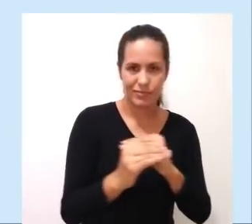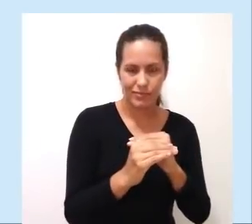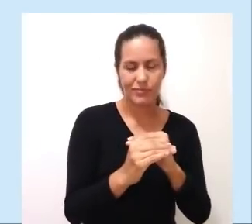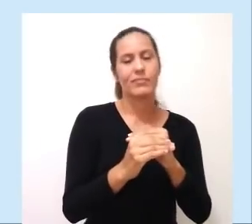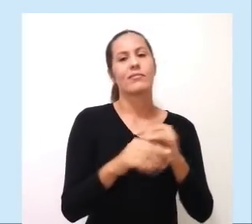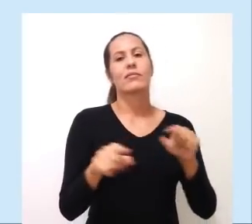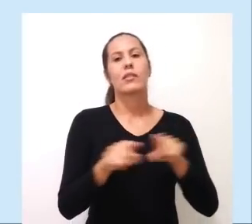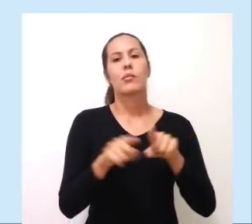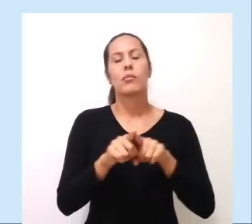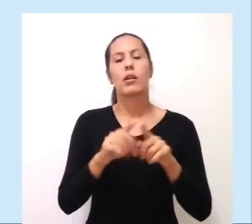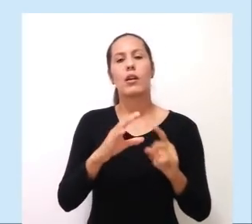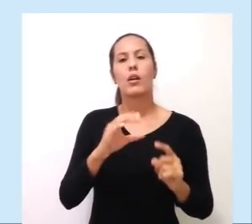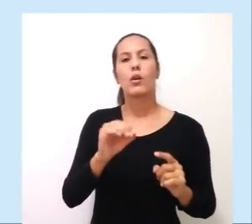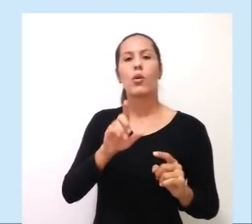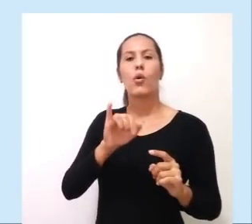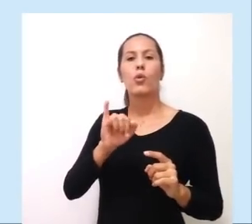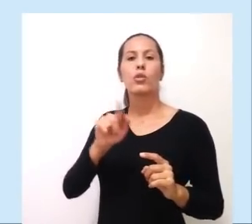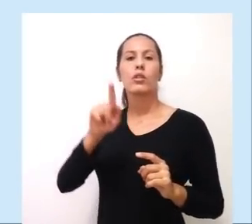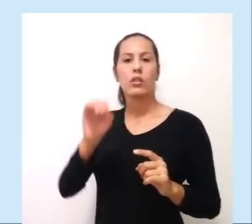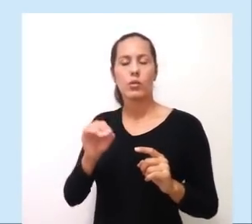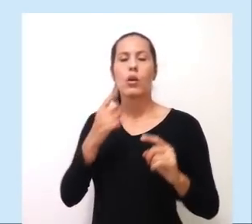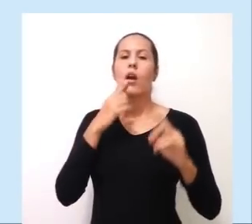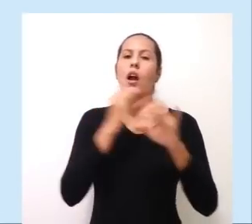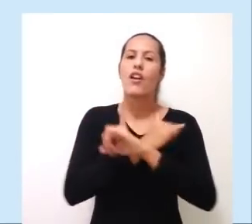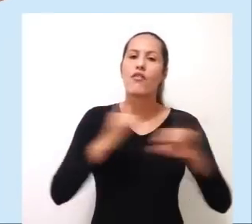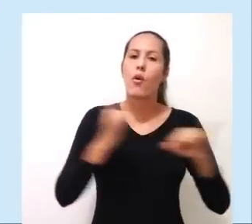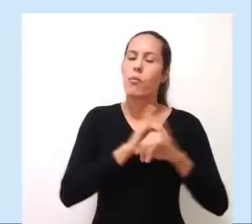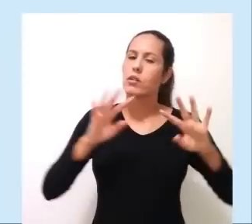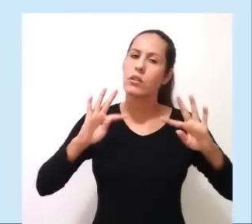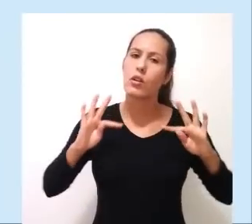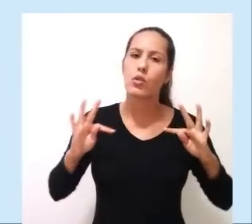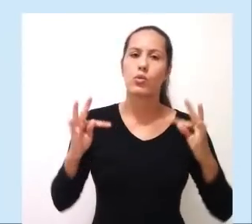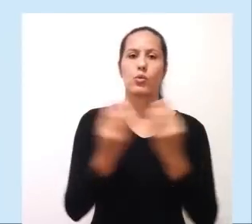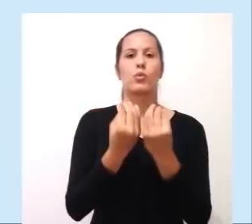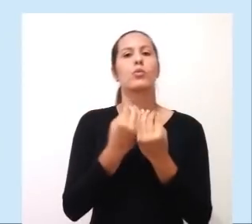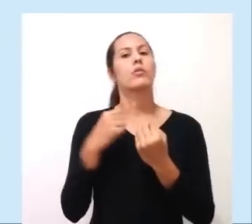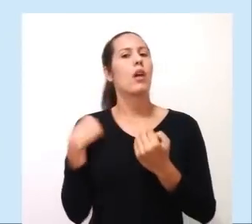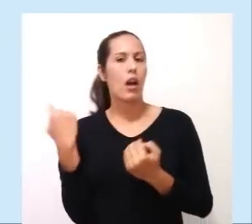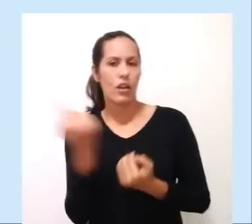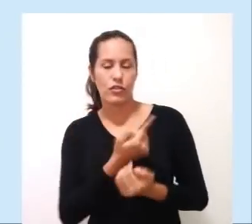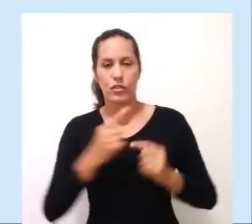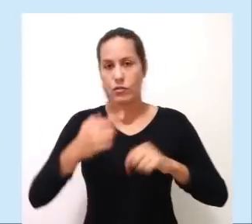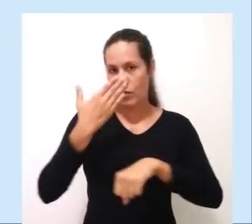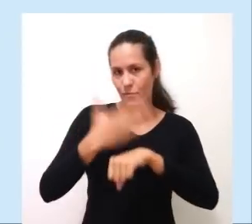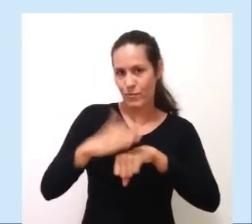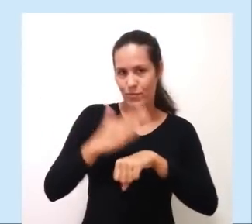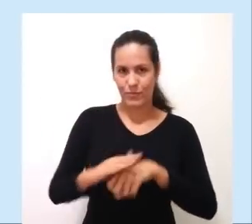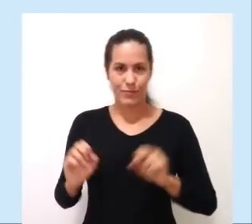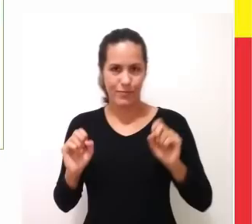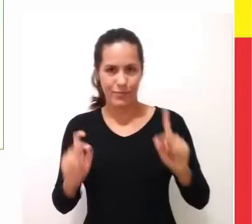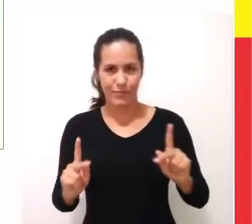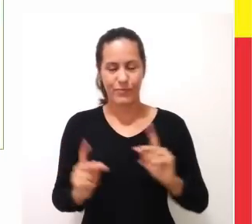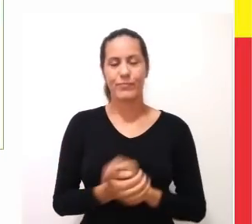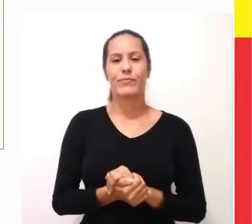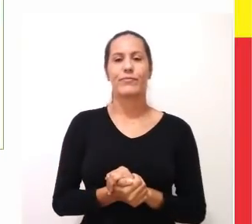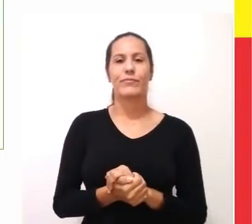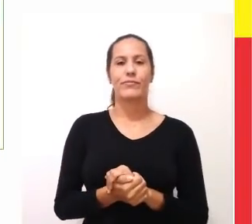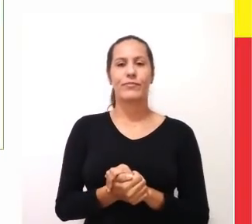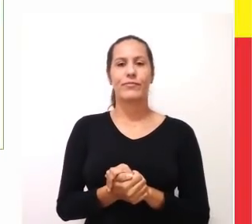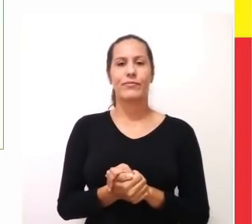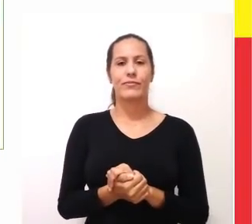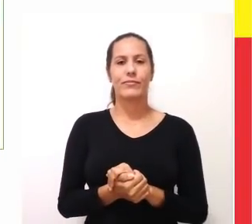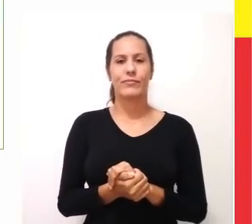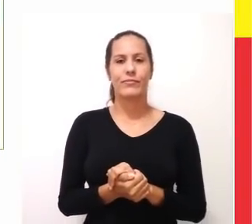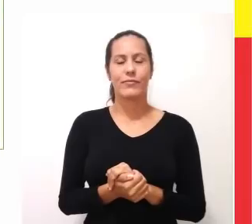que ser simplificado, ou seja, é uma informação para todos. Então vamos treinar a notícia em sala de aula. No